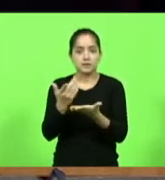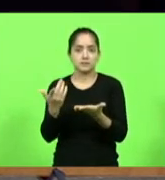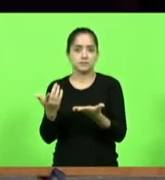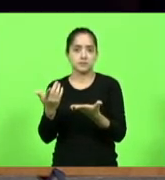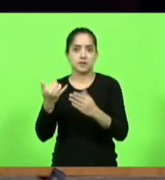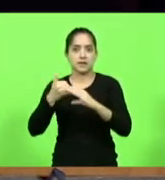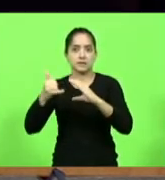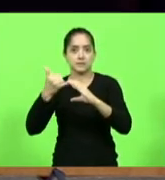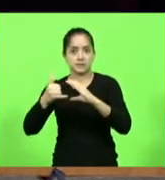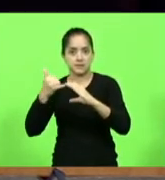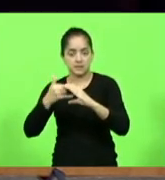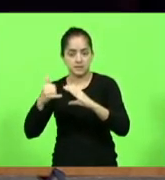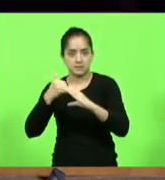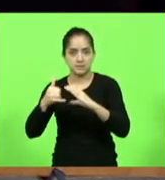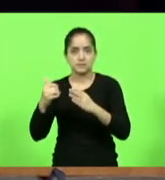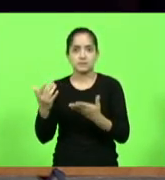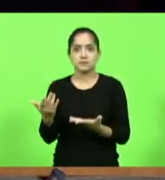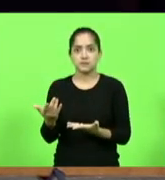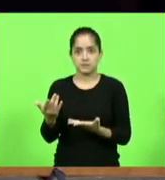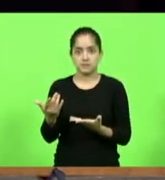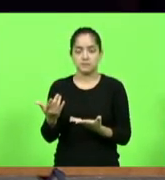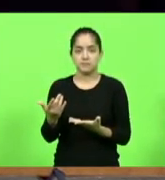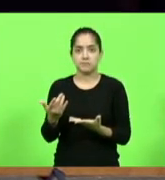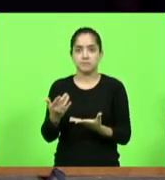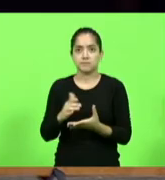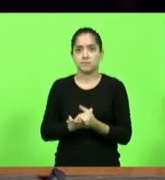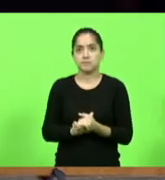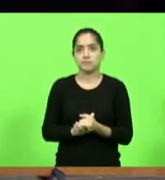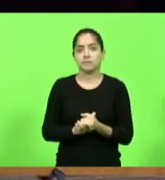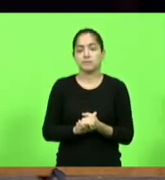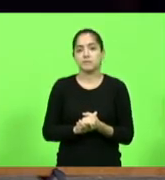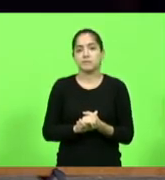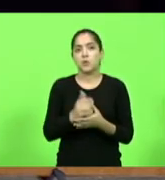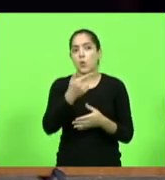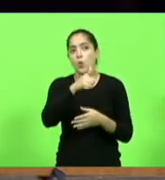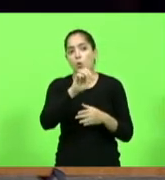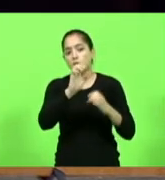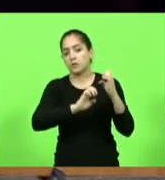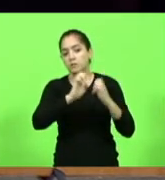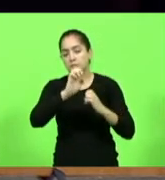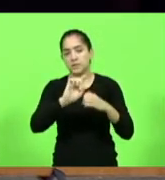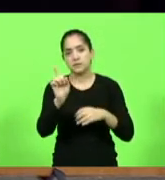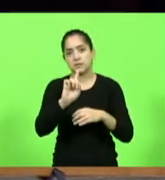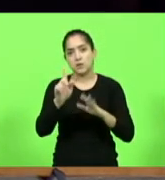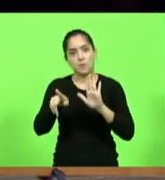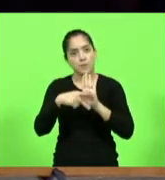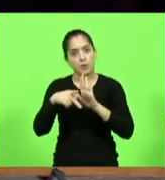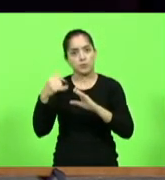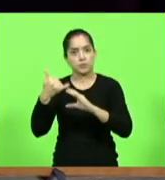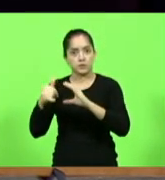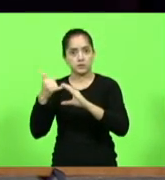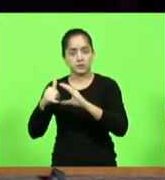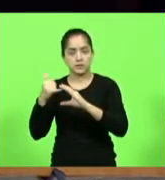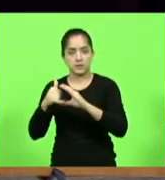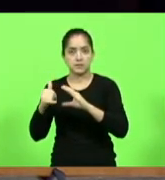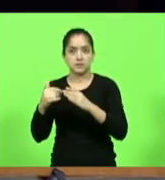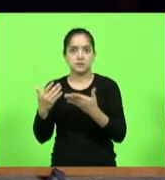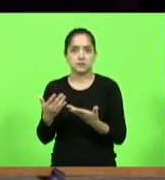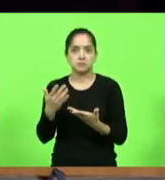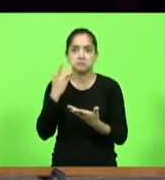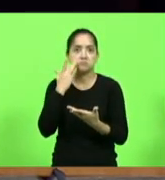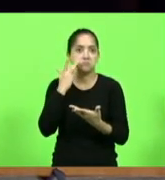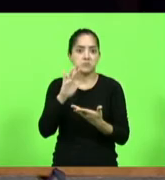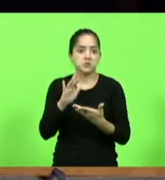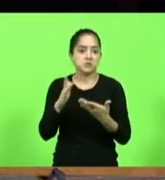somos clientes da Evolts, que até então eu nem sabia que existia